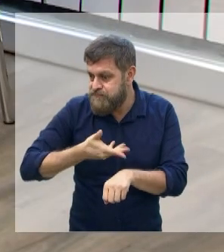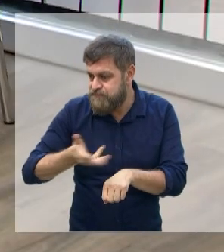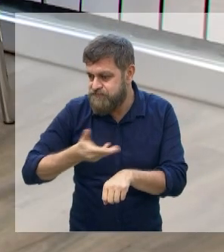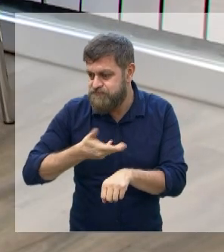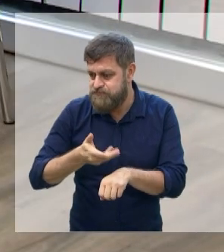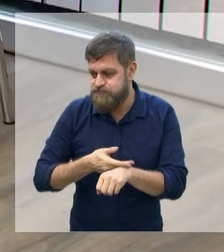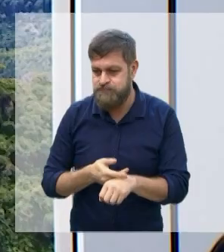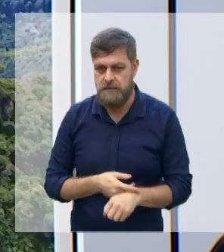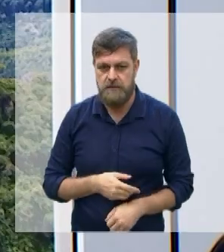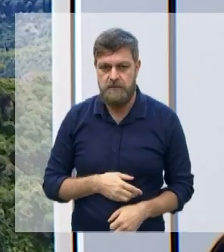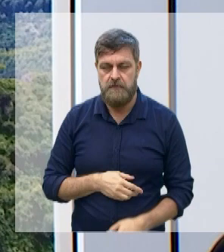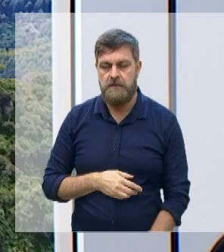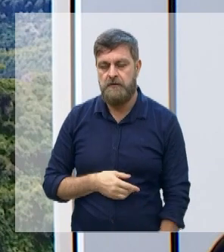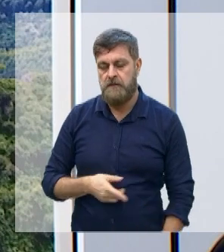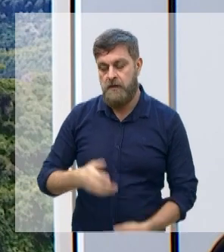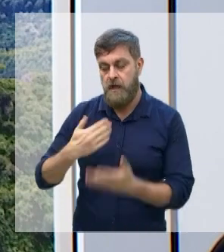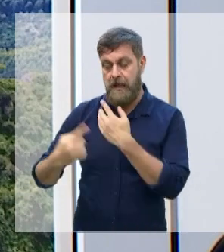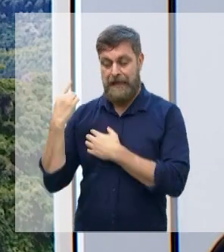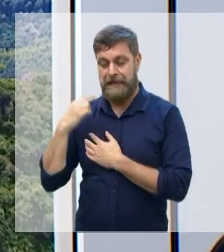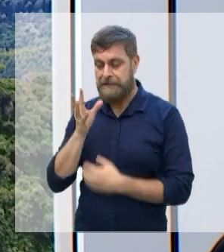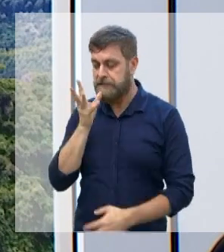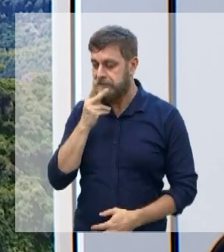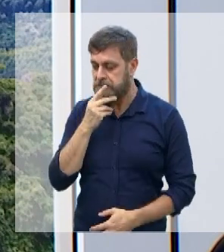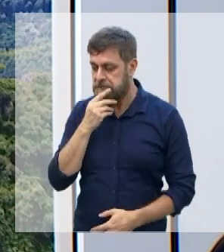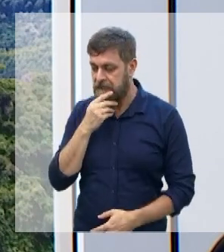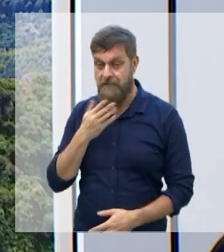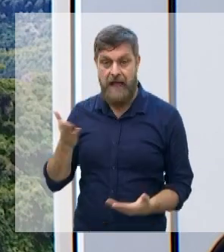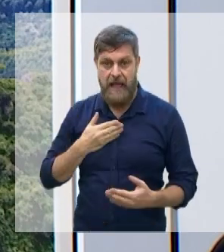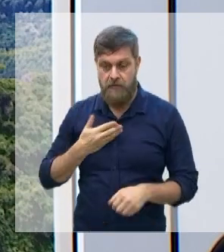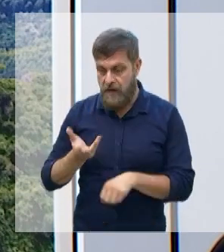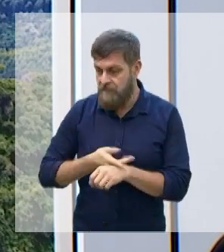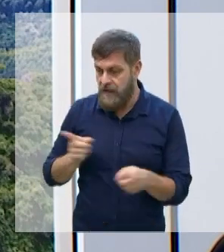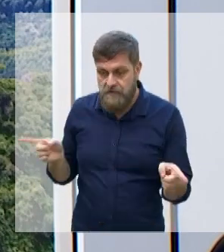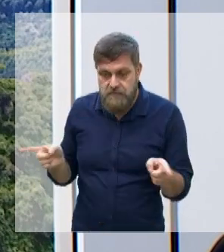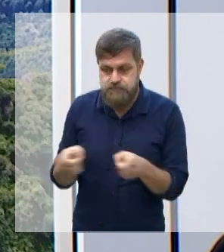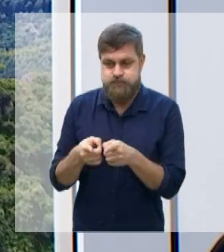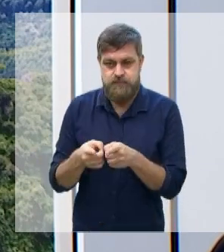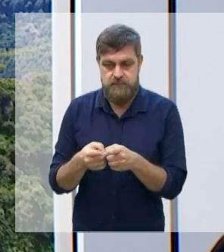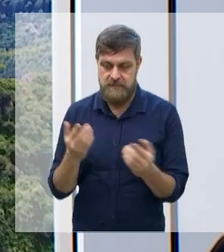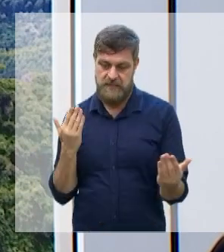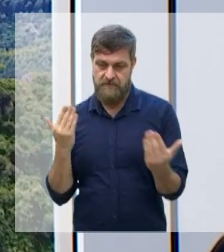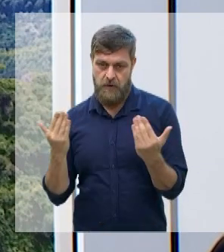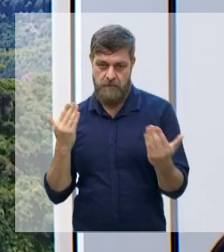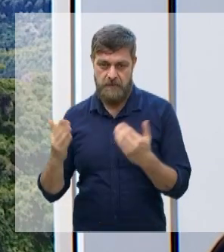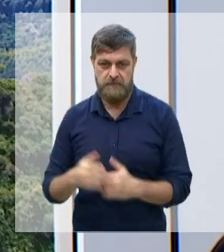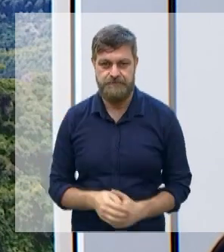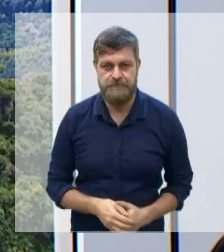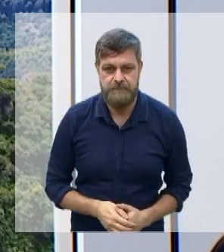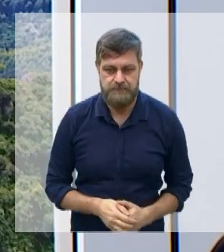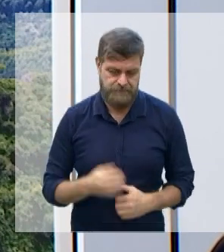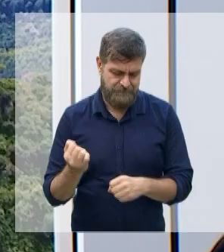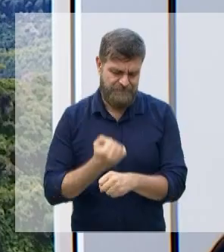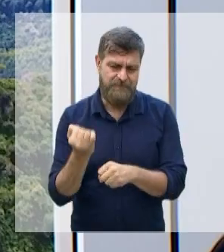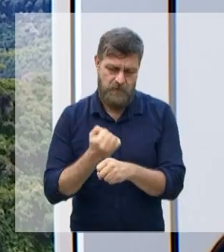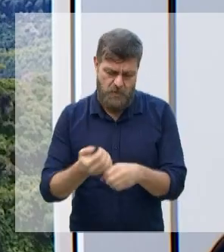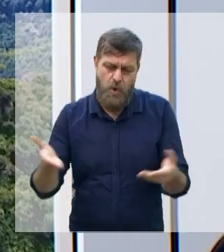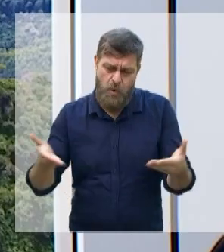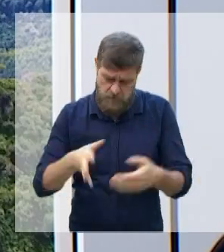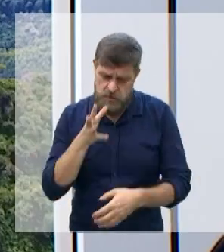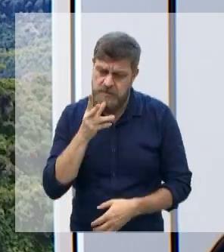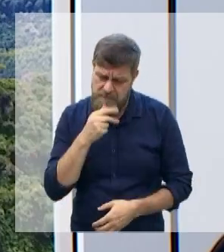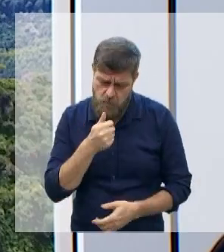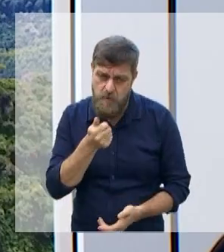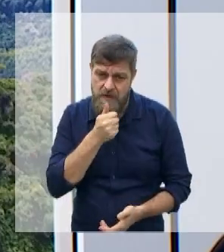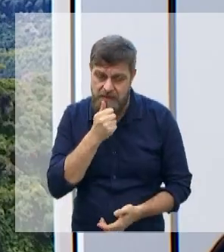entendeu então os tempos de viagem se bastante reduzido em relação ao que não que é o que é hoje na época de obra sob em relação ao que era